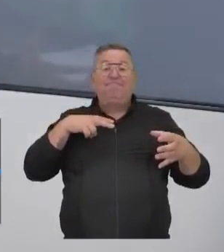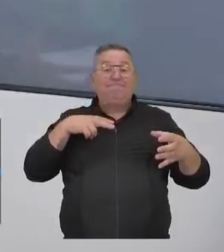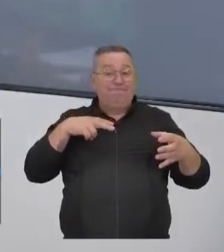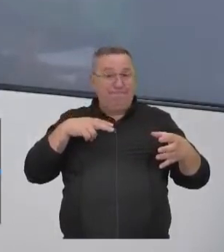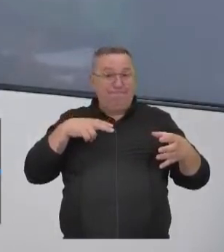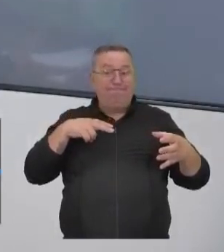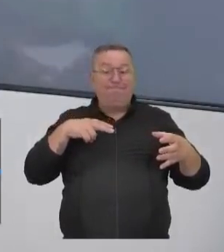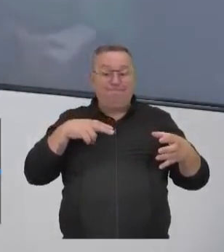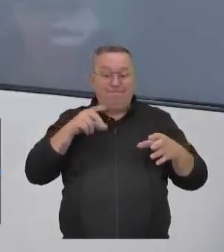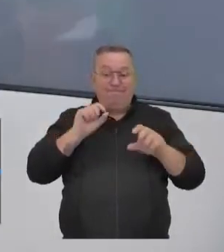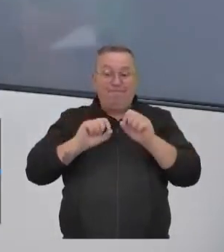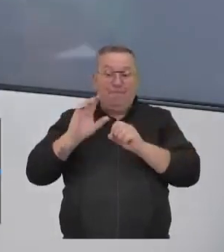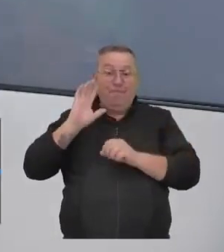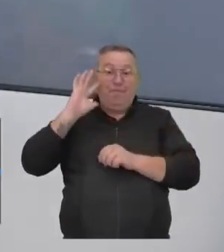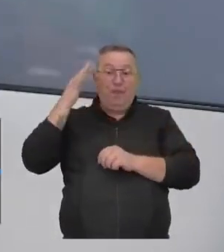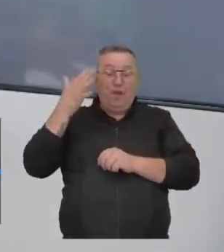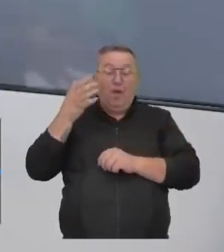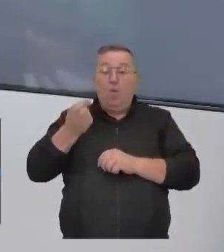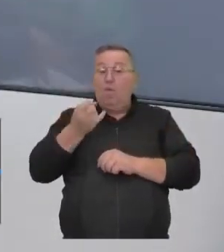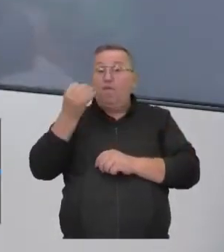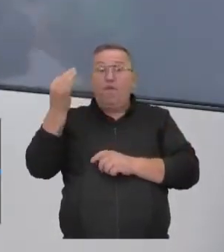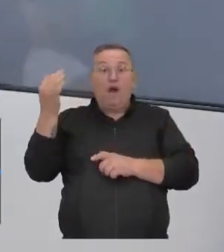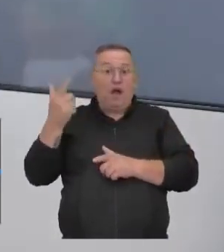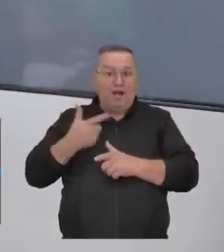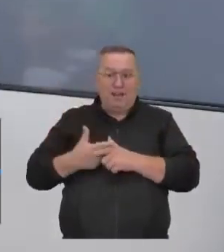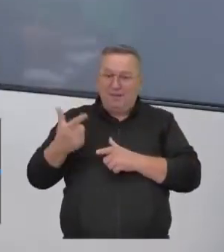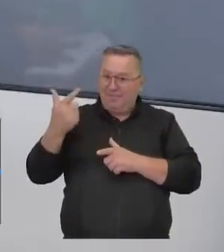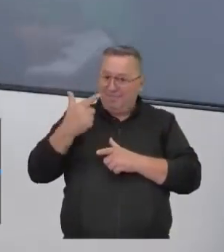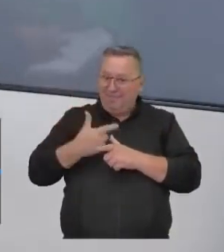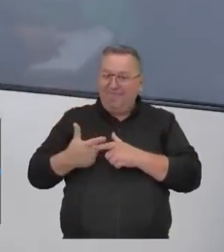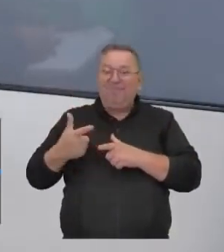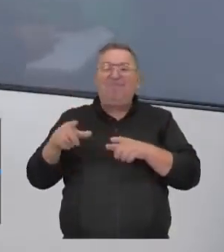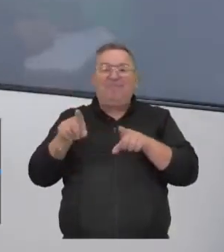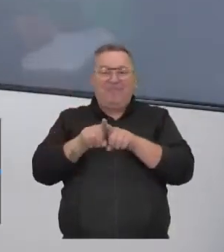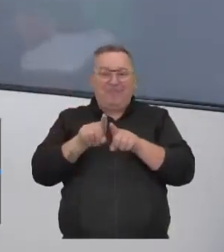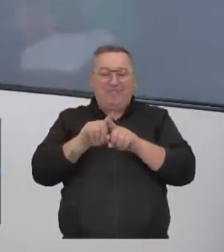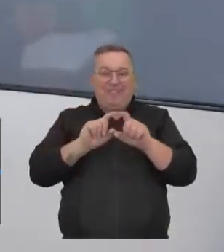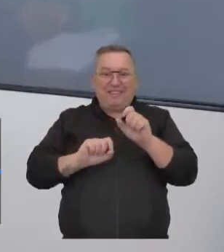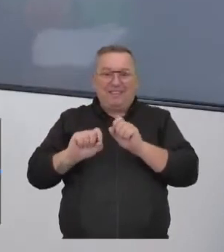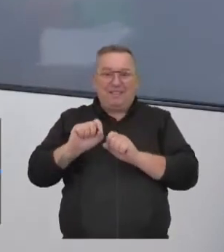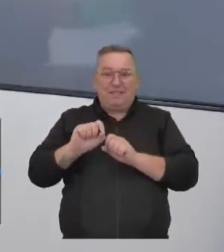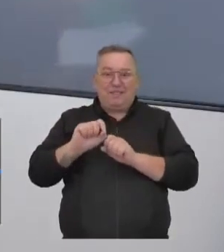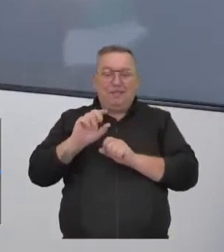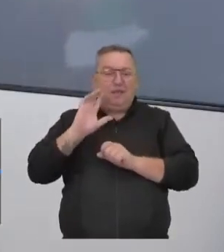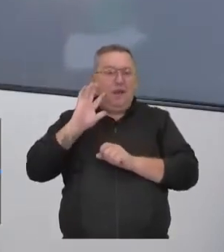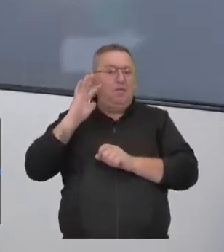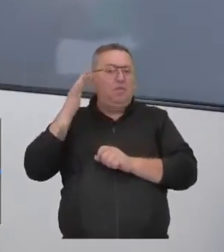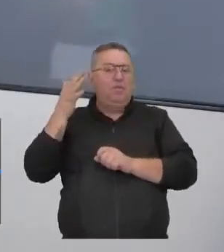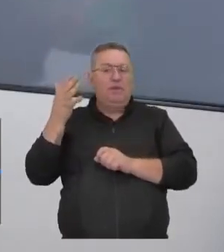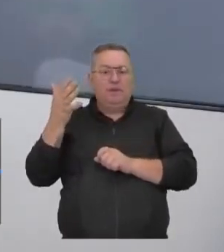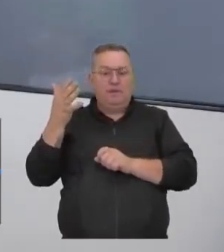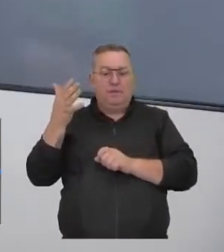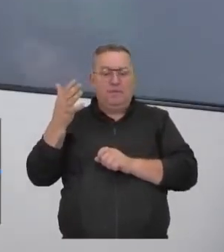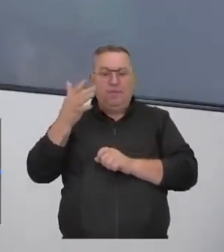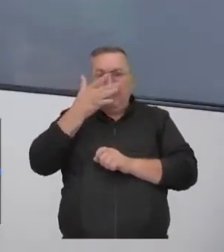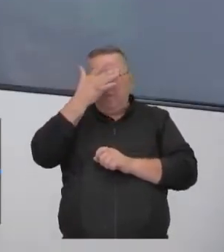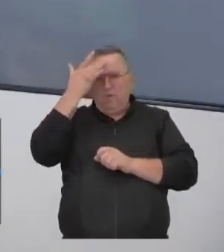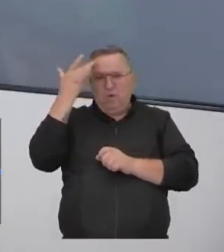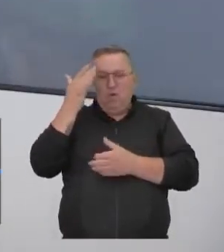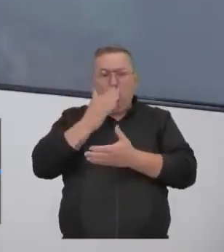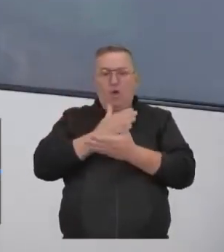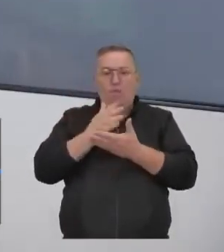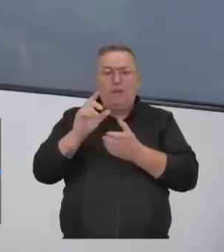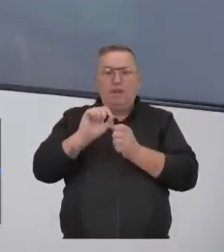aí, com tantos problemas, tantas soluções, e o que aconteceu? O ser humano começou a